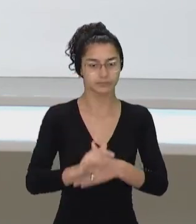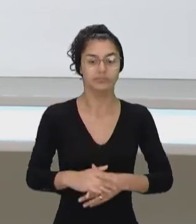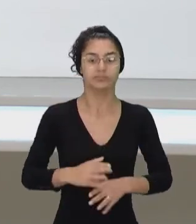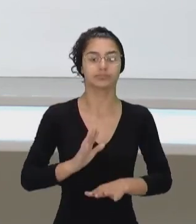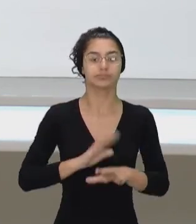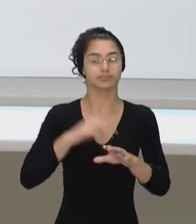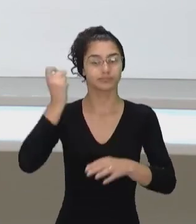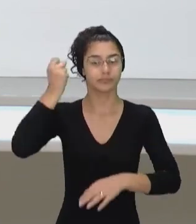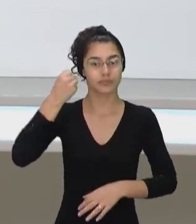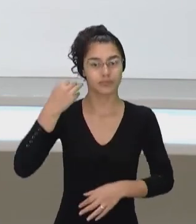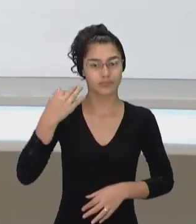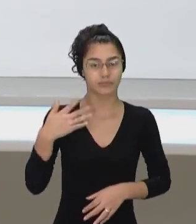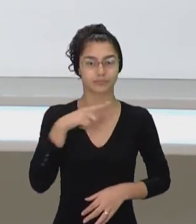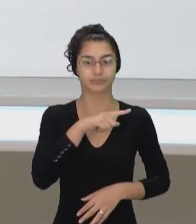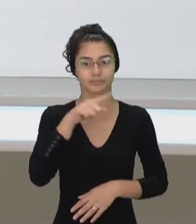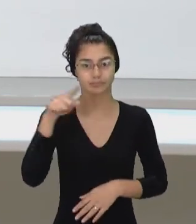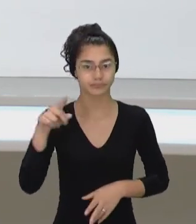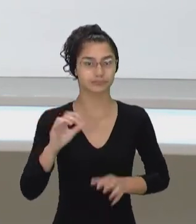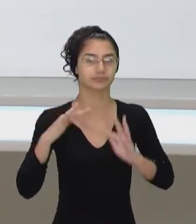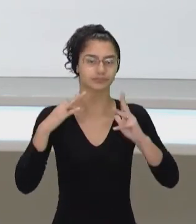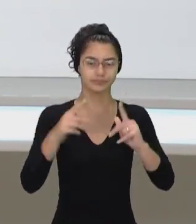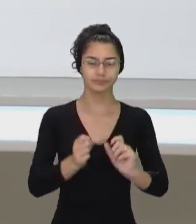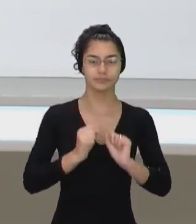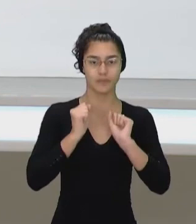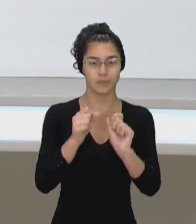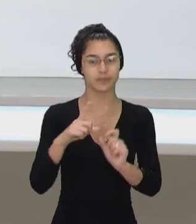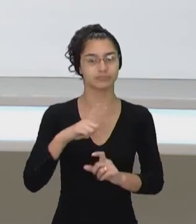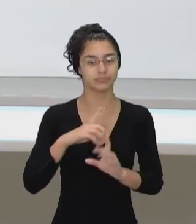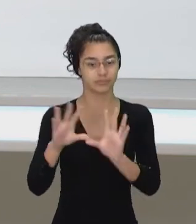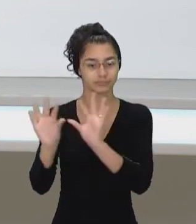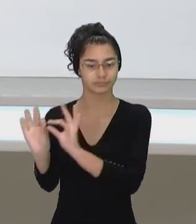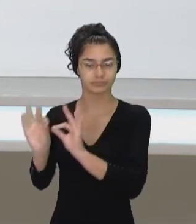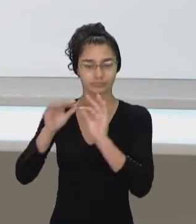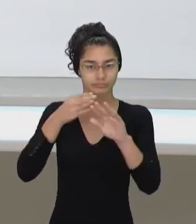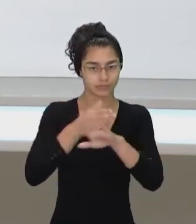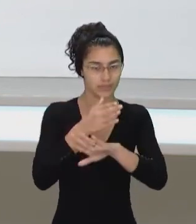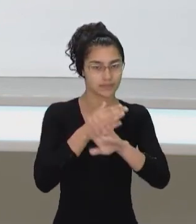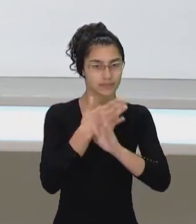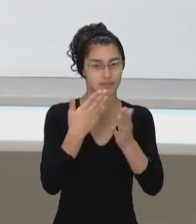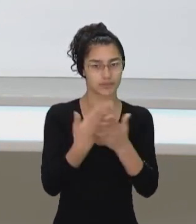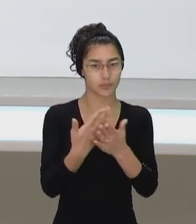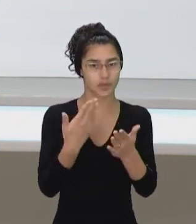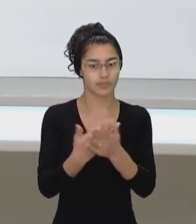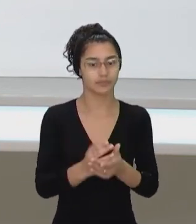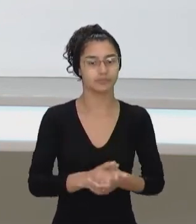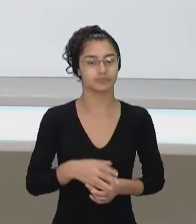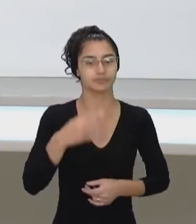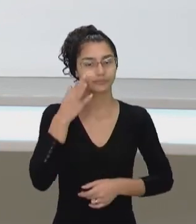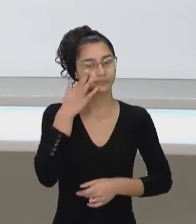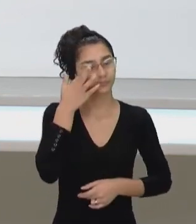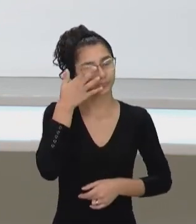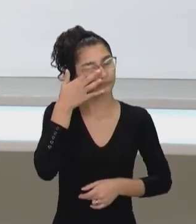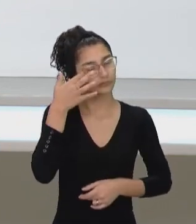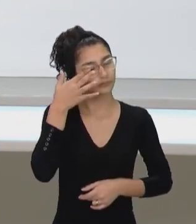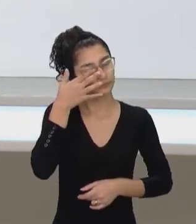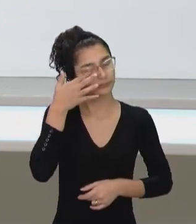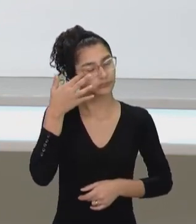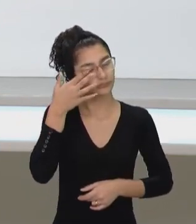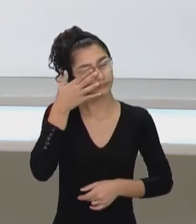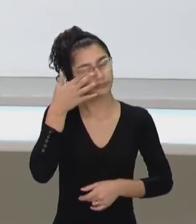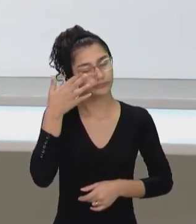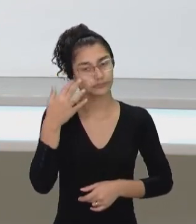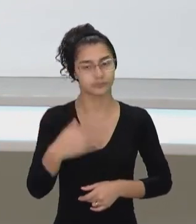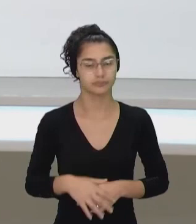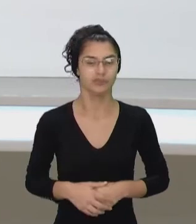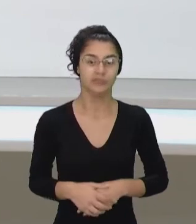minha descrição para vocês, para que todo mundo possa ter aí acesso às nossas aulas. E aí, vamos